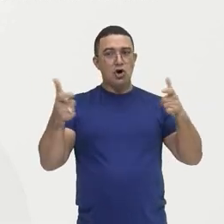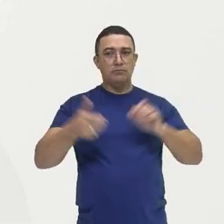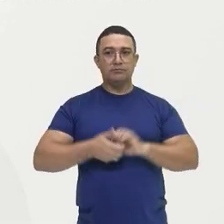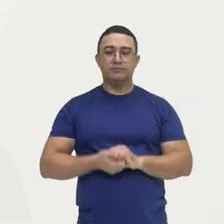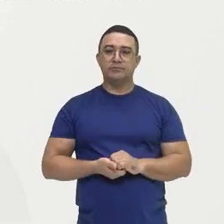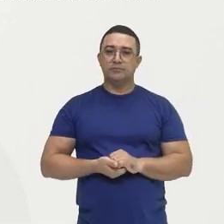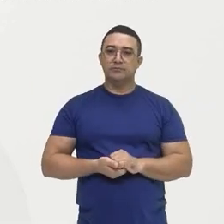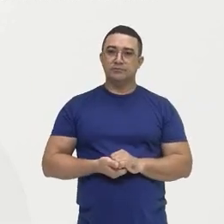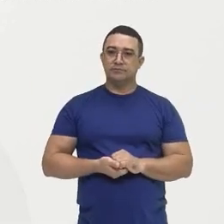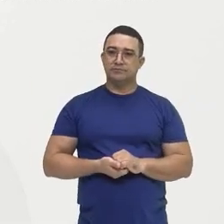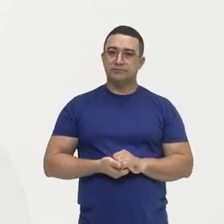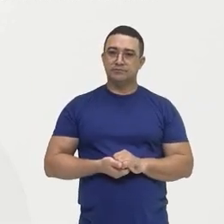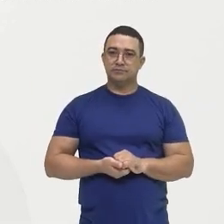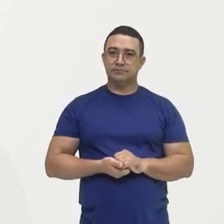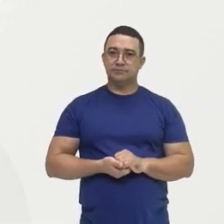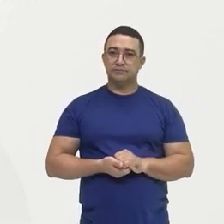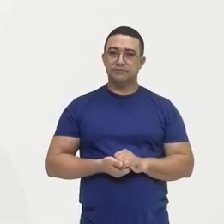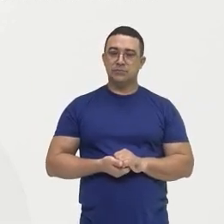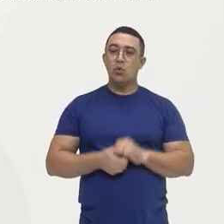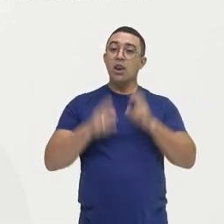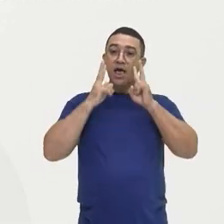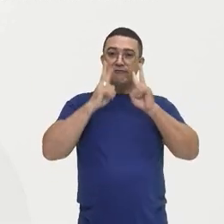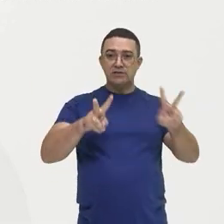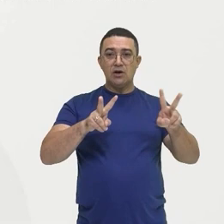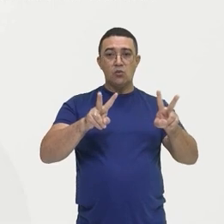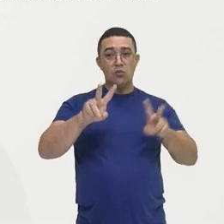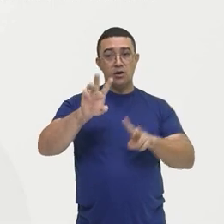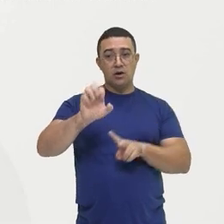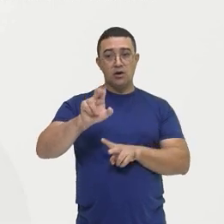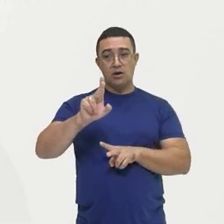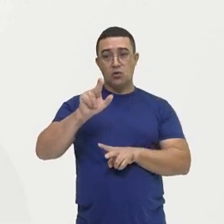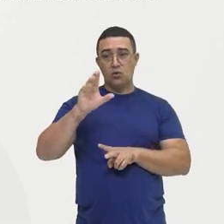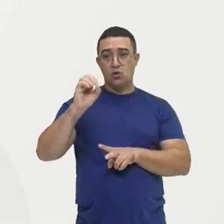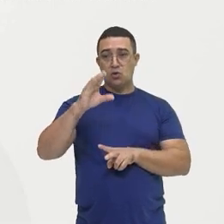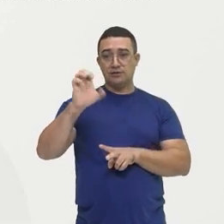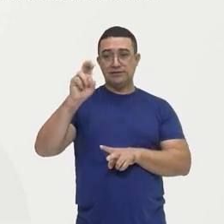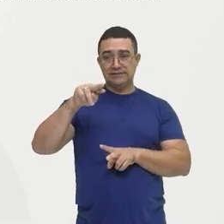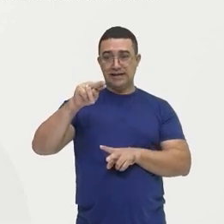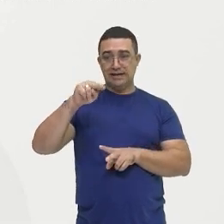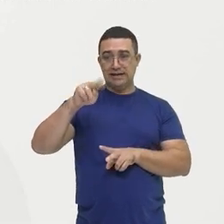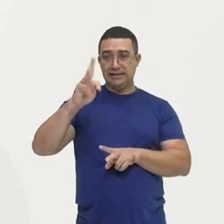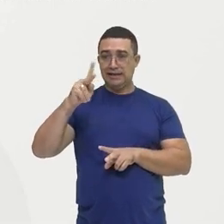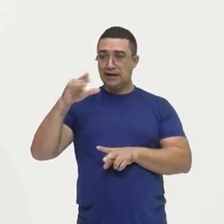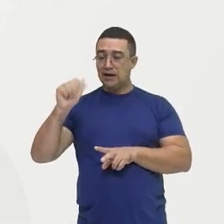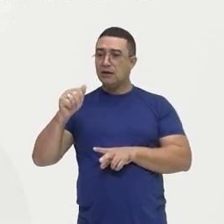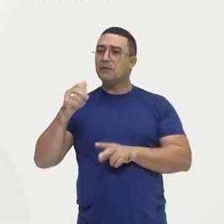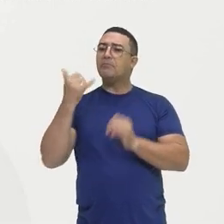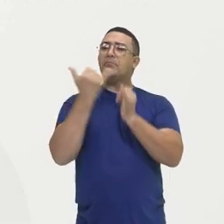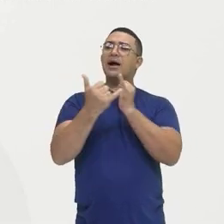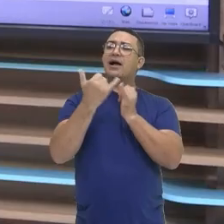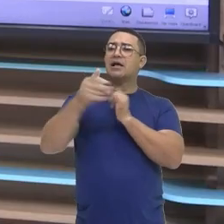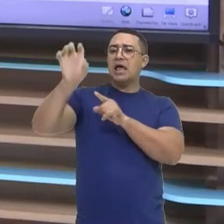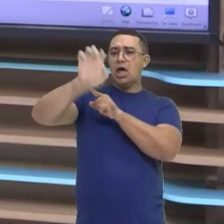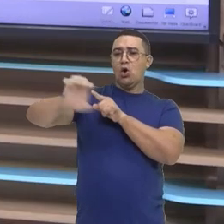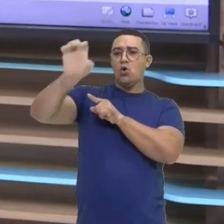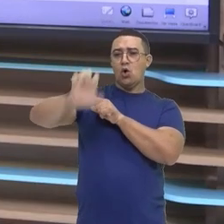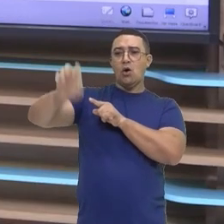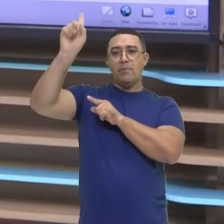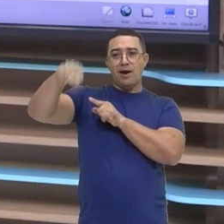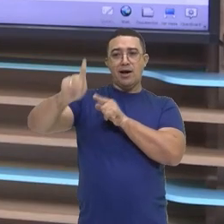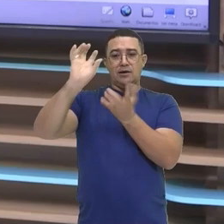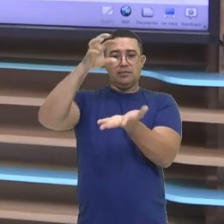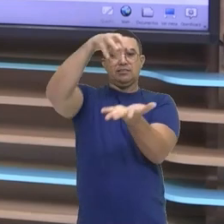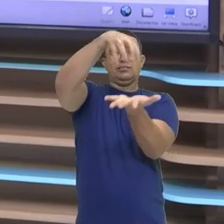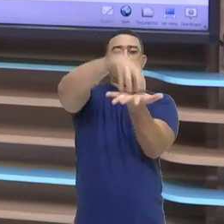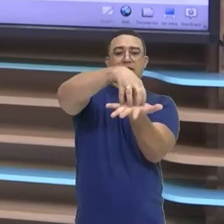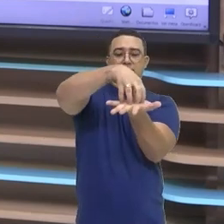eurocêntrica. Então, nessa visão eurocêntrica, a gente tem ali como se a Europa estivesse no centro do